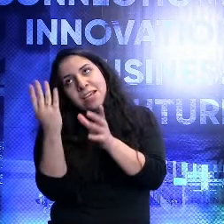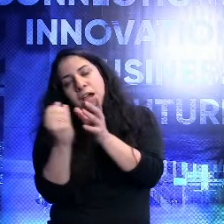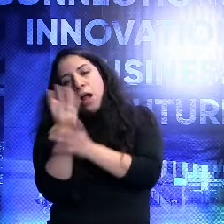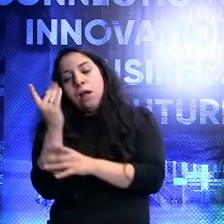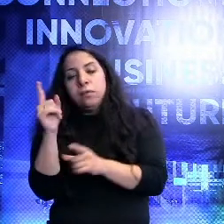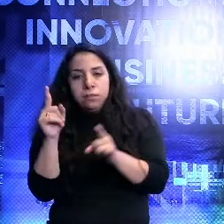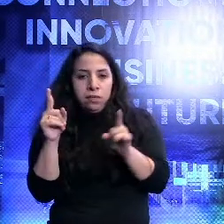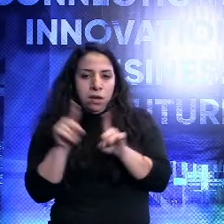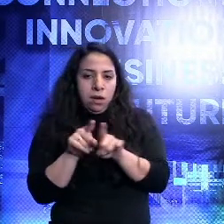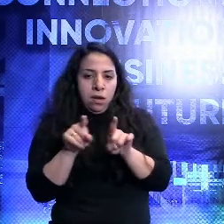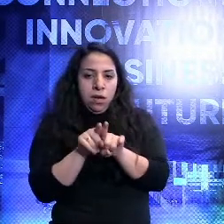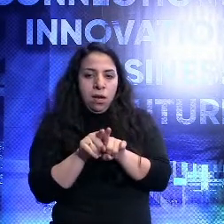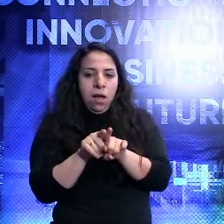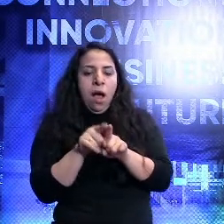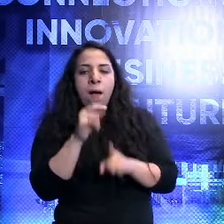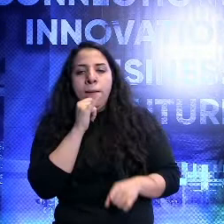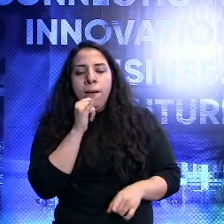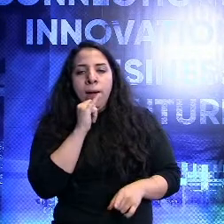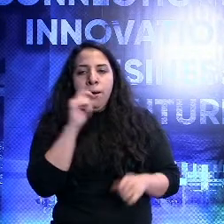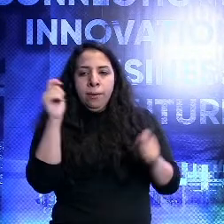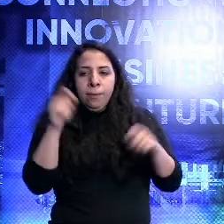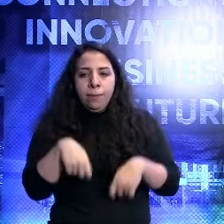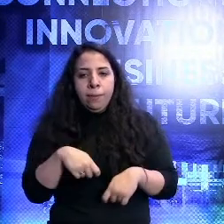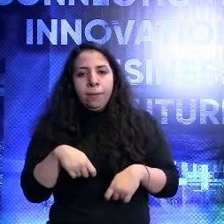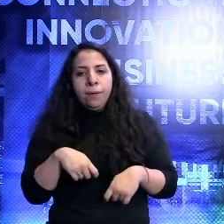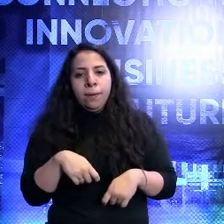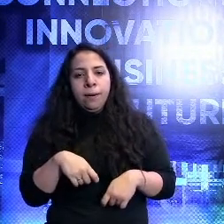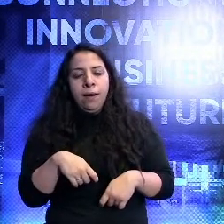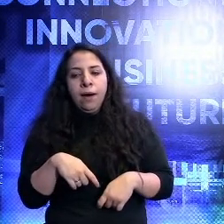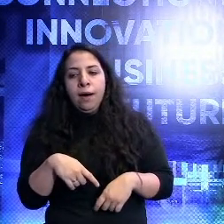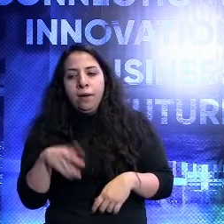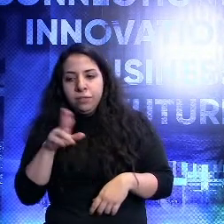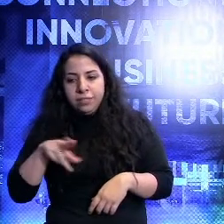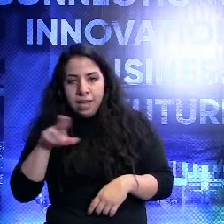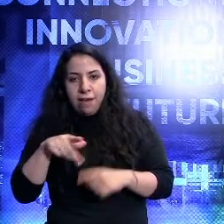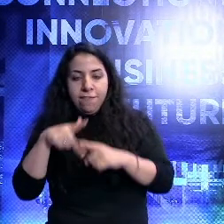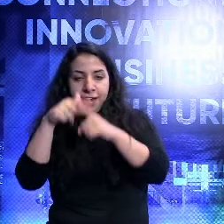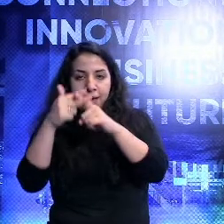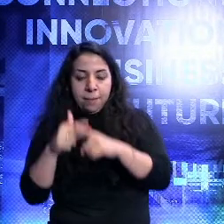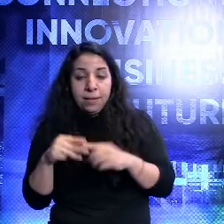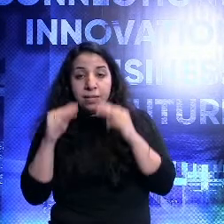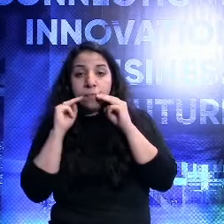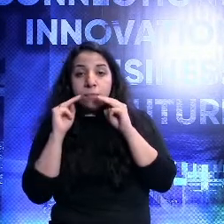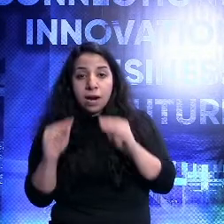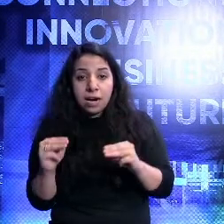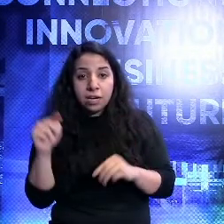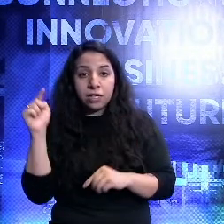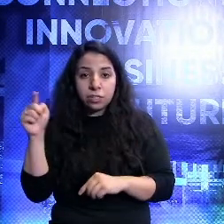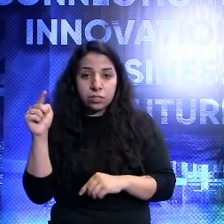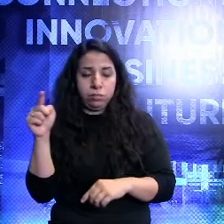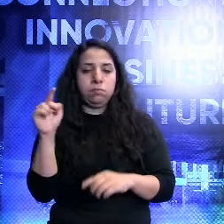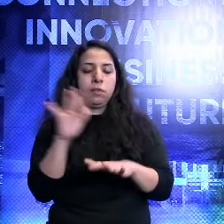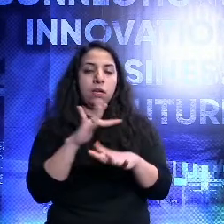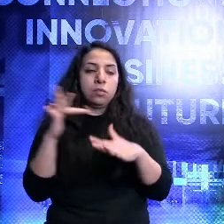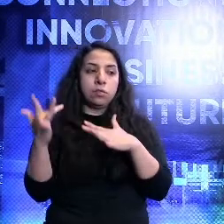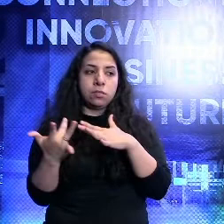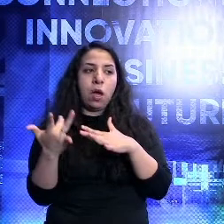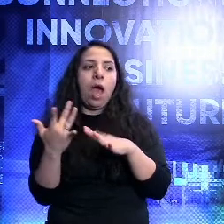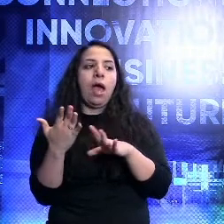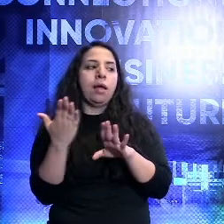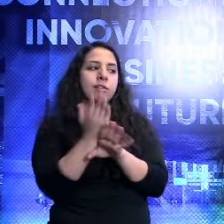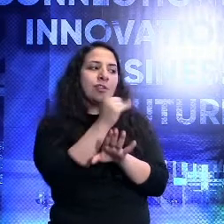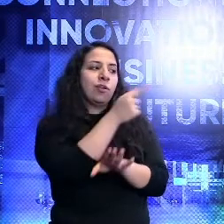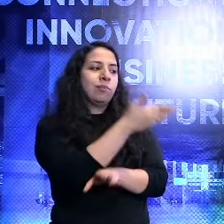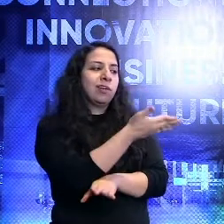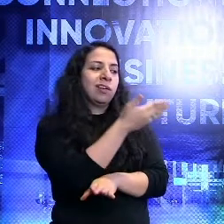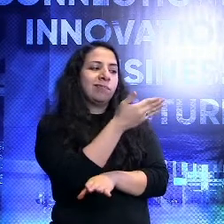gente pode fazer, por exemplo, usar aquelas ferramentas de marketing que vão nas redes sociais e descobrem como as